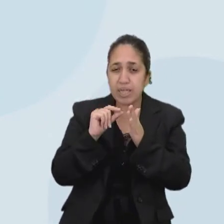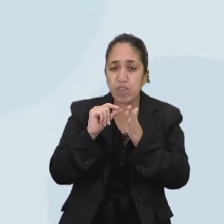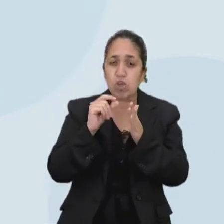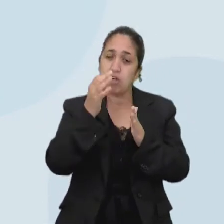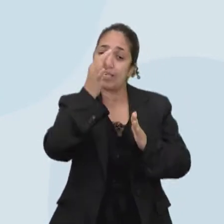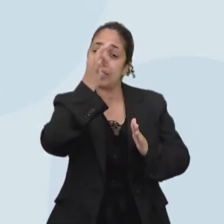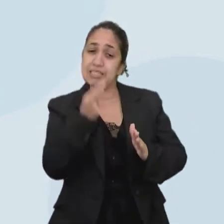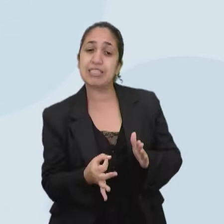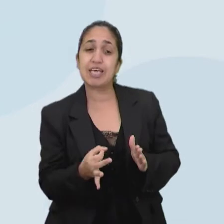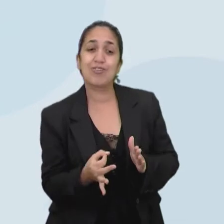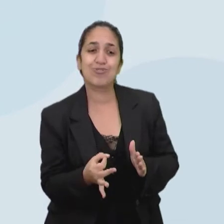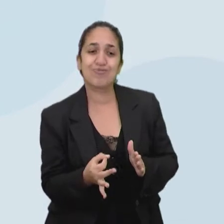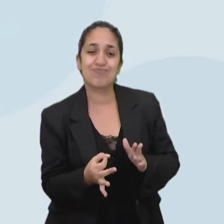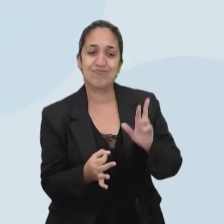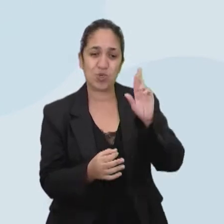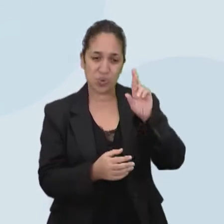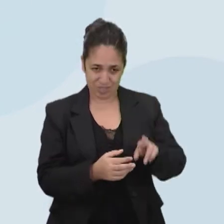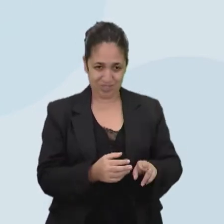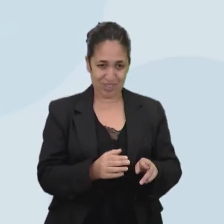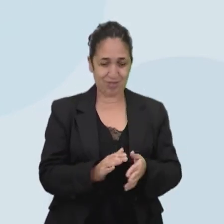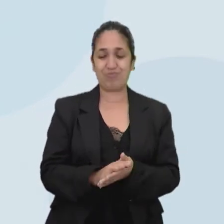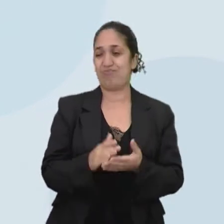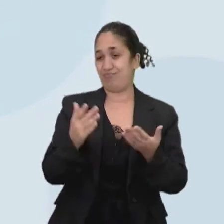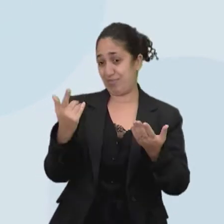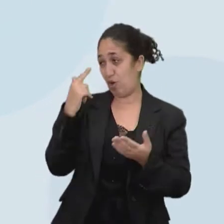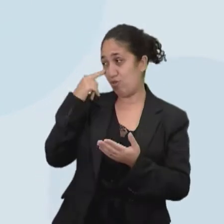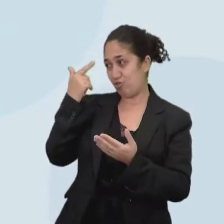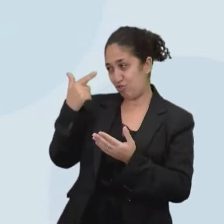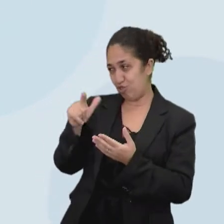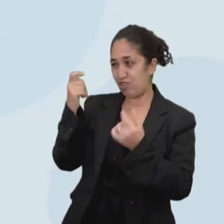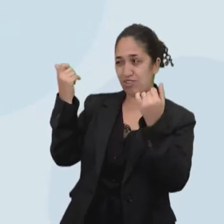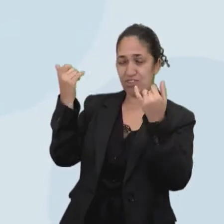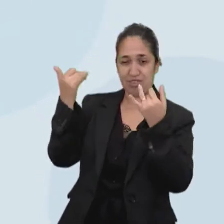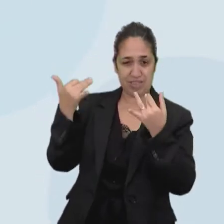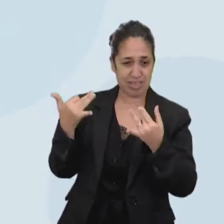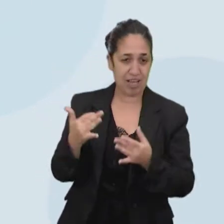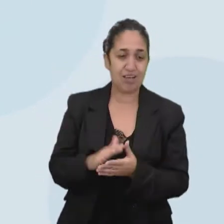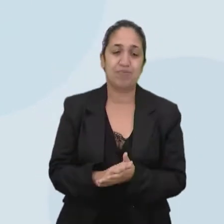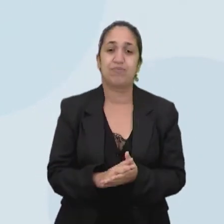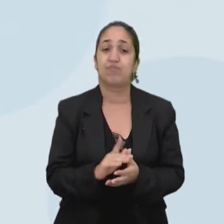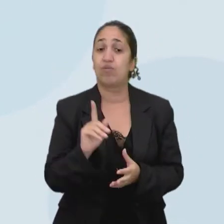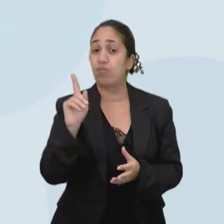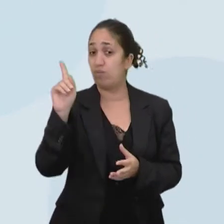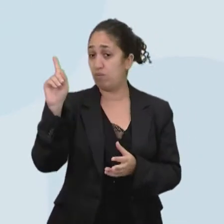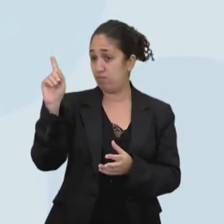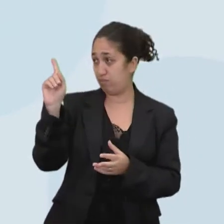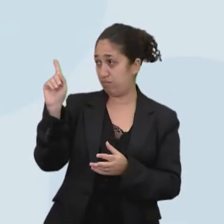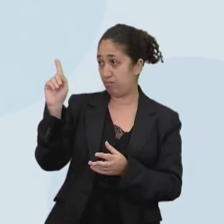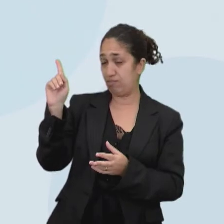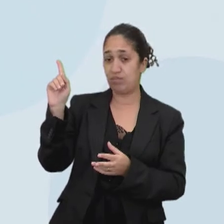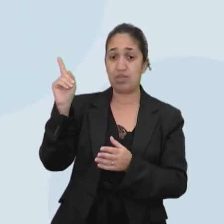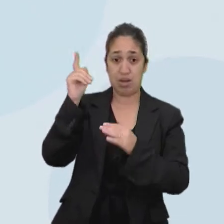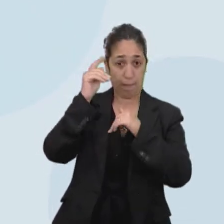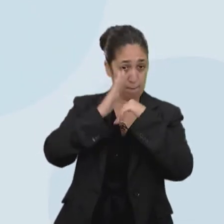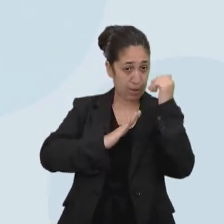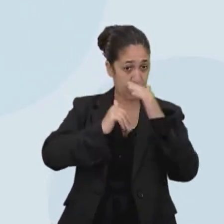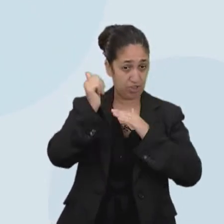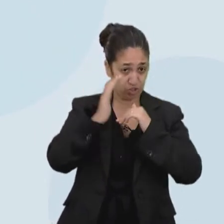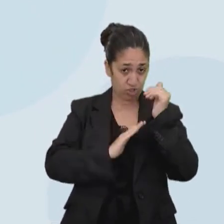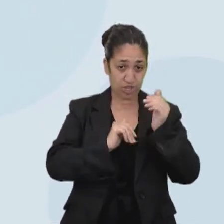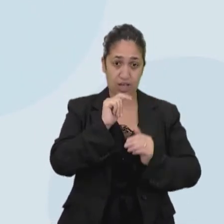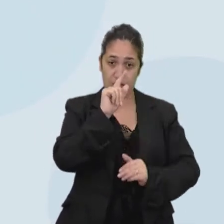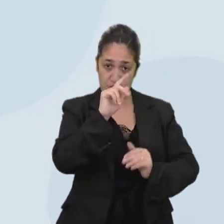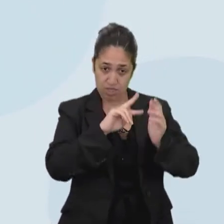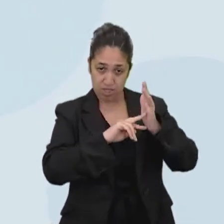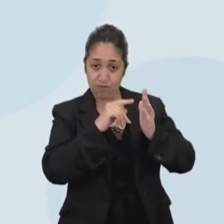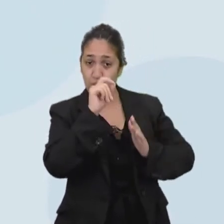resultados obtidos. Eu vou reiterar aqui para vocês, né? Se você veja, tá? Na prática, se isso significa